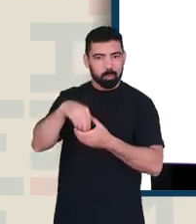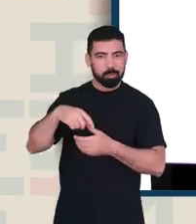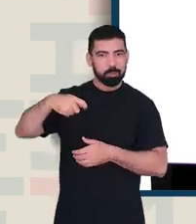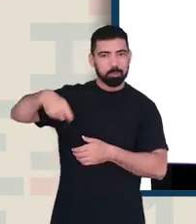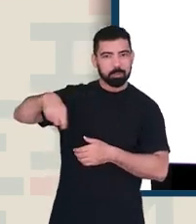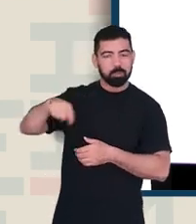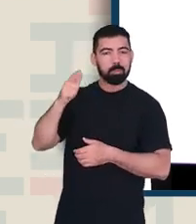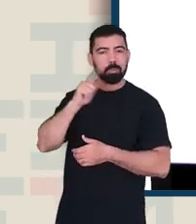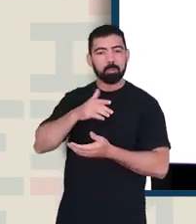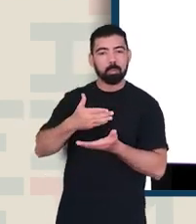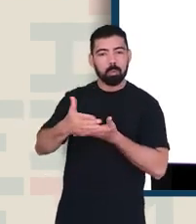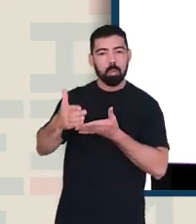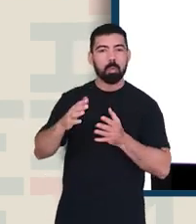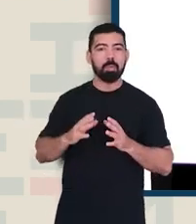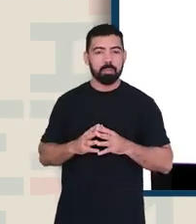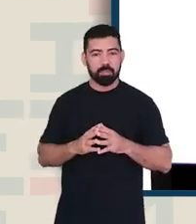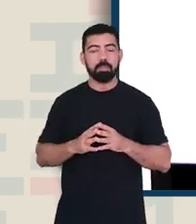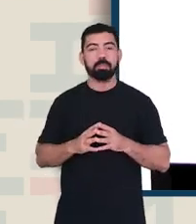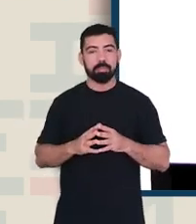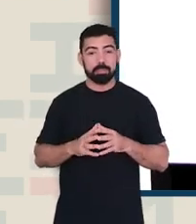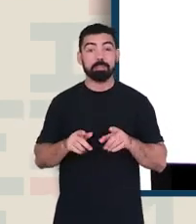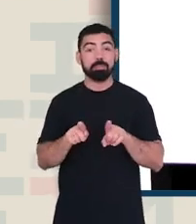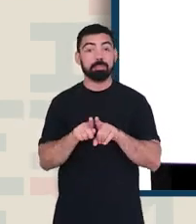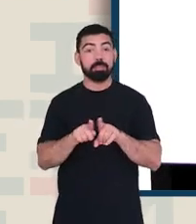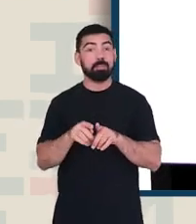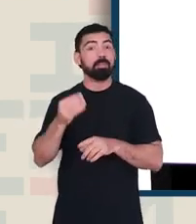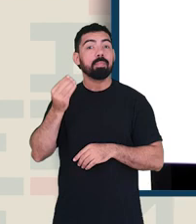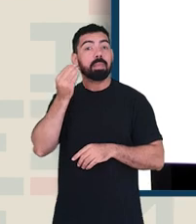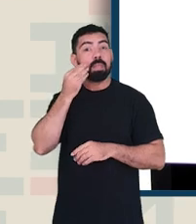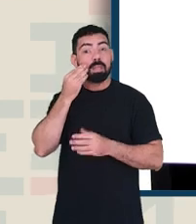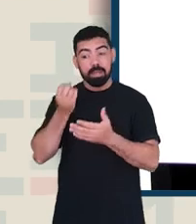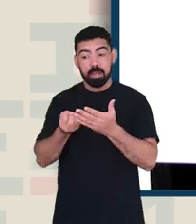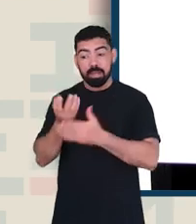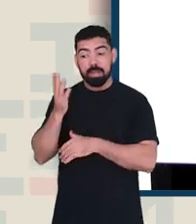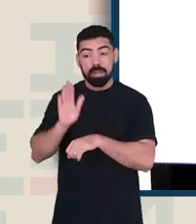e começar a isolar e tentar criar